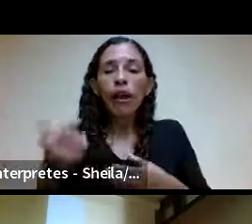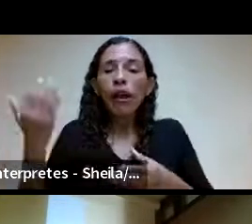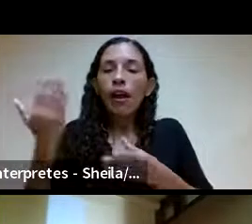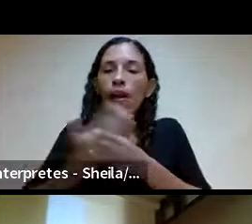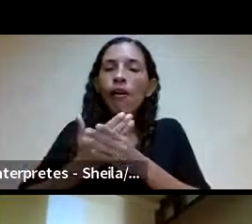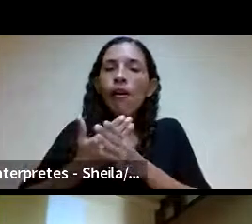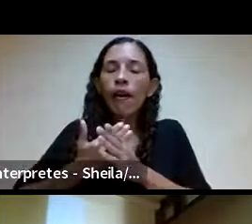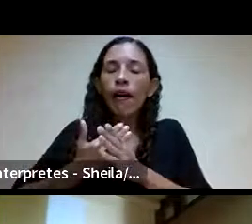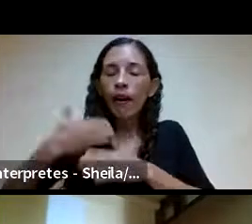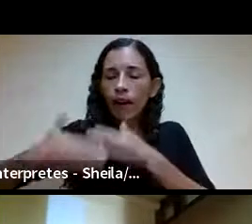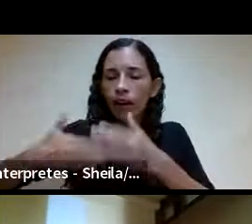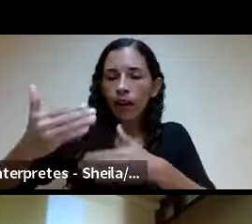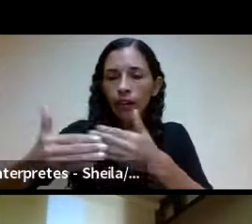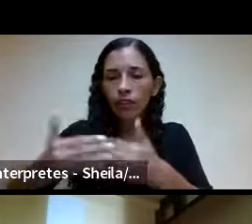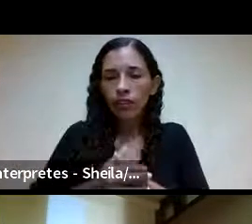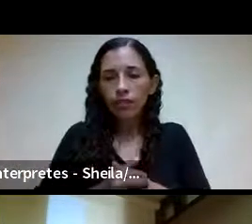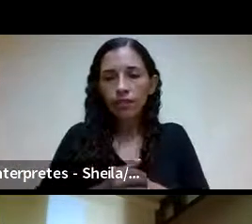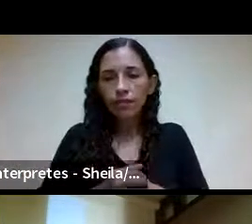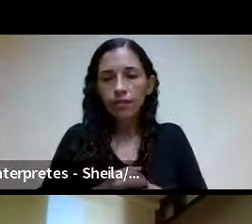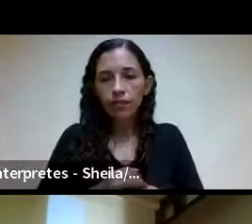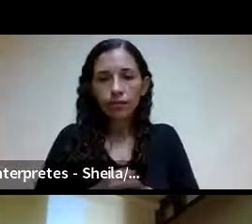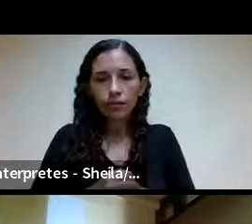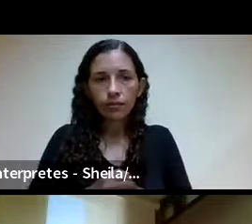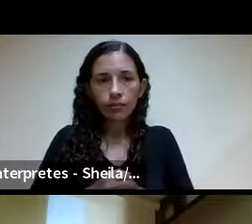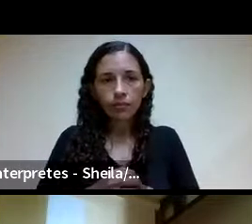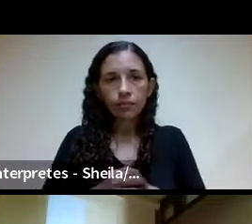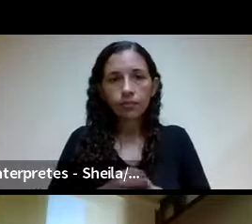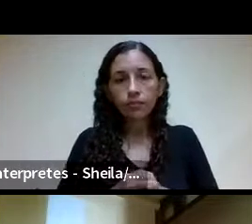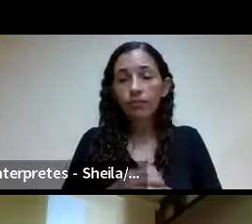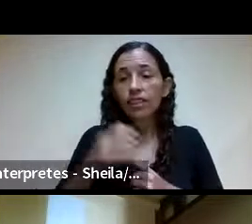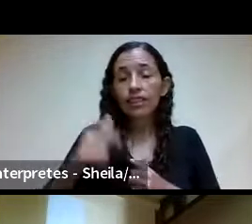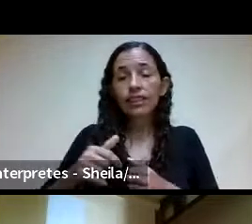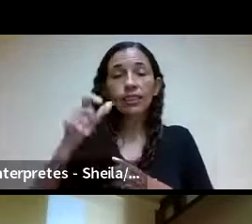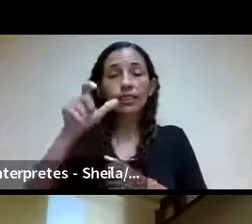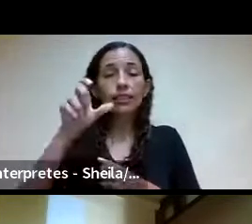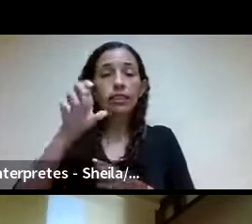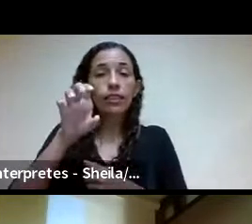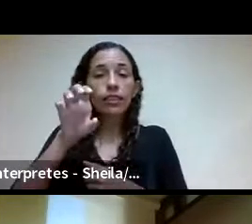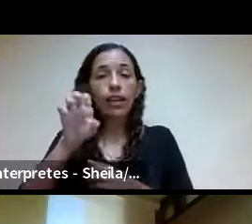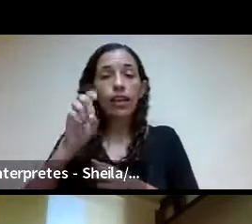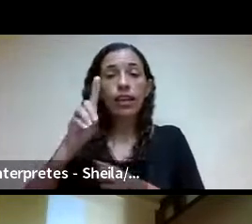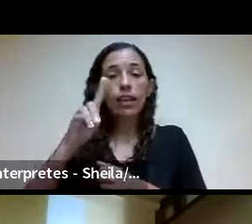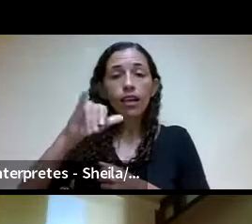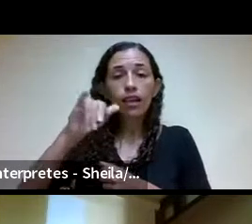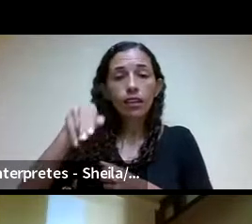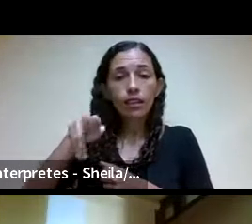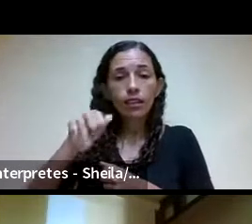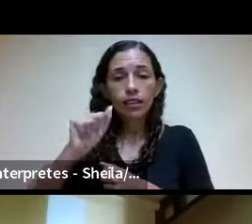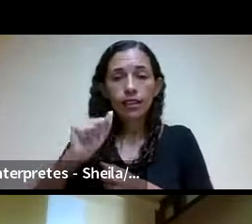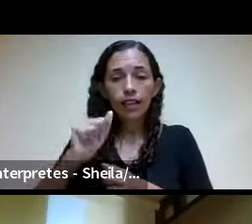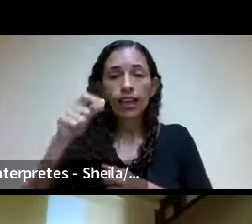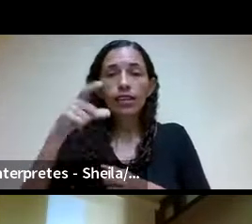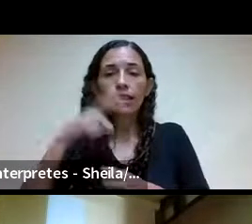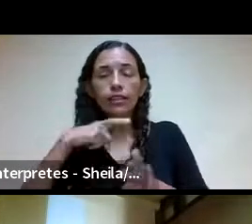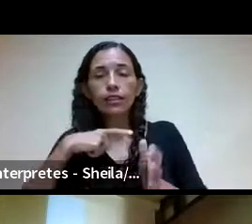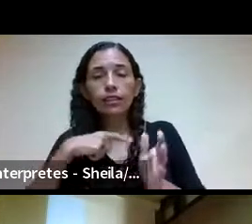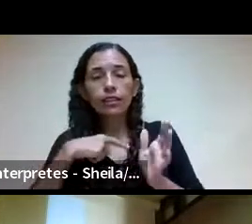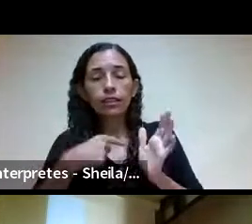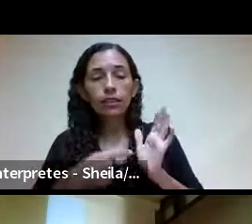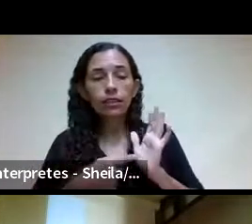A questão de ela ser testemunha ou acusada, eu entendo que está a depender